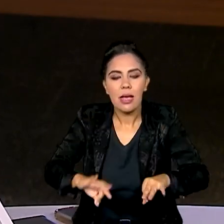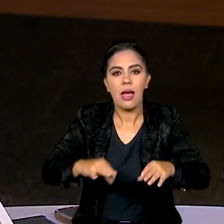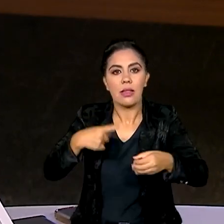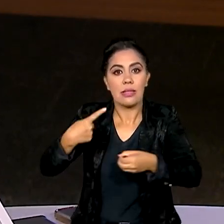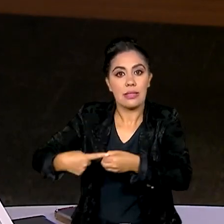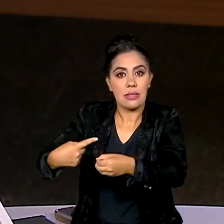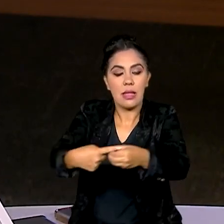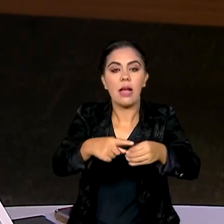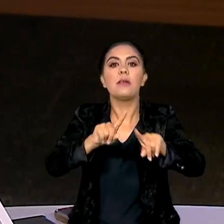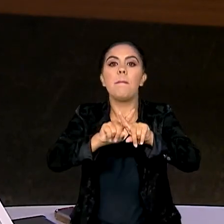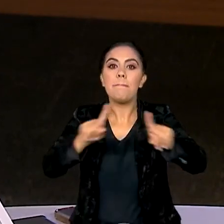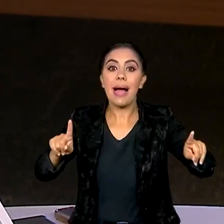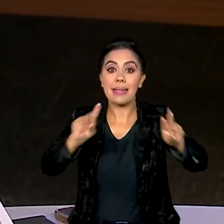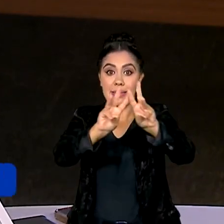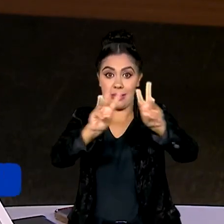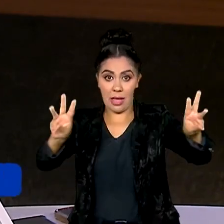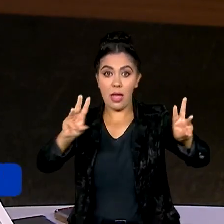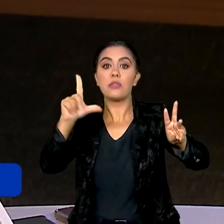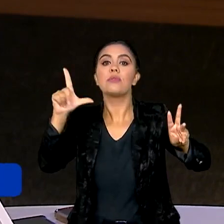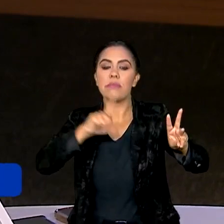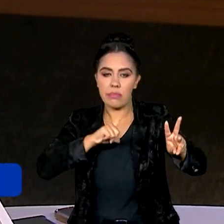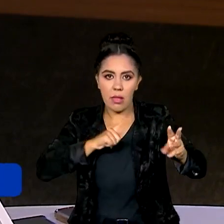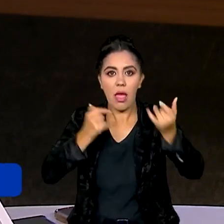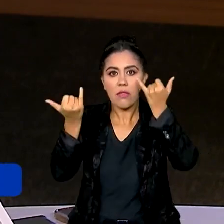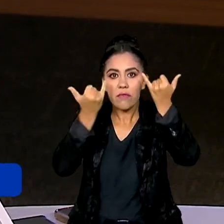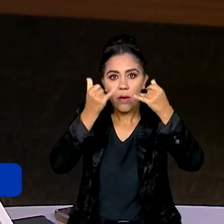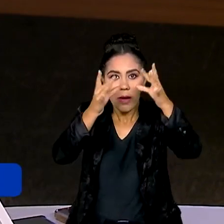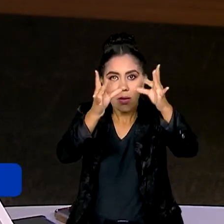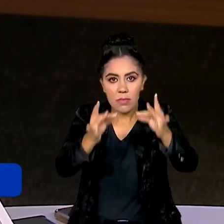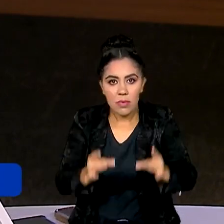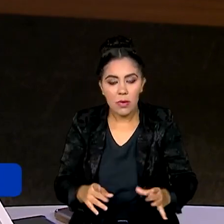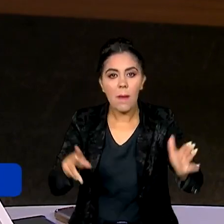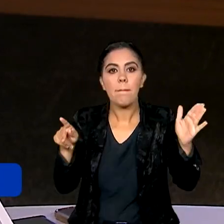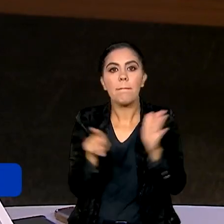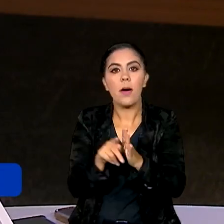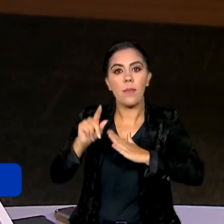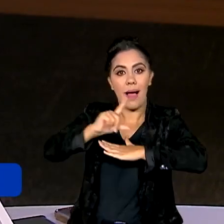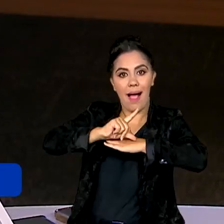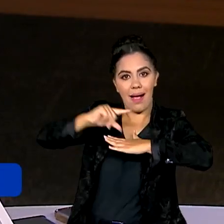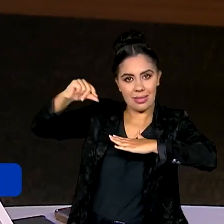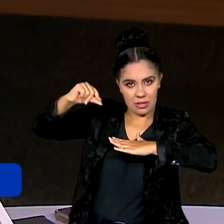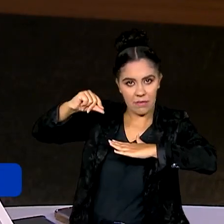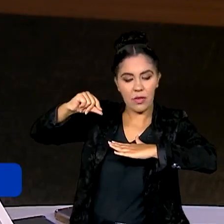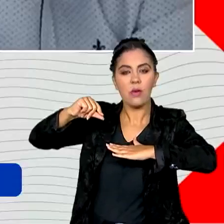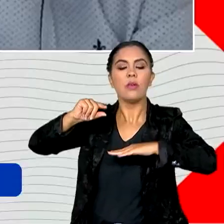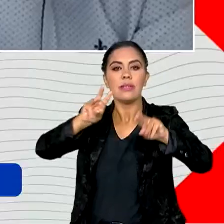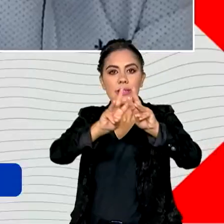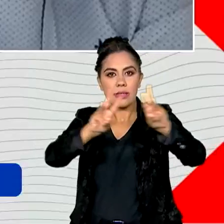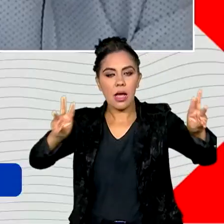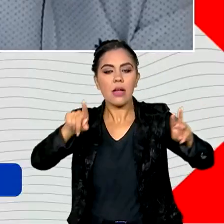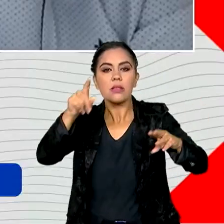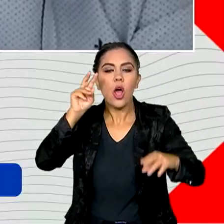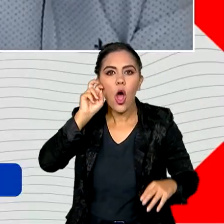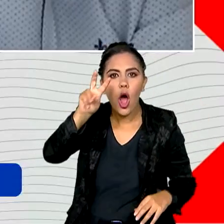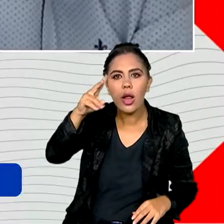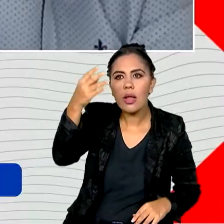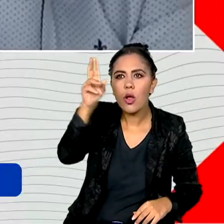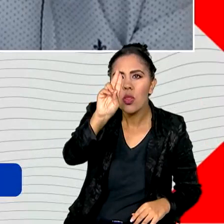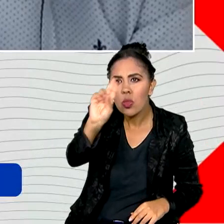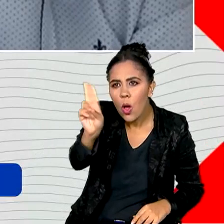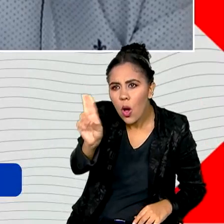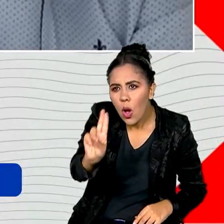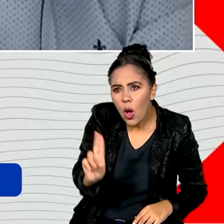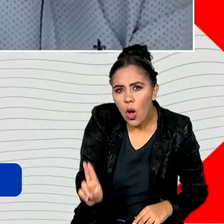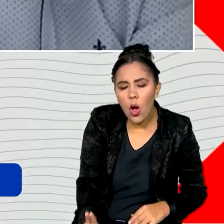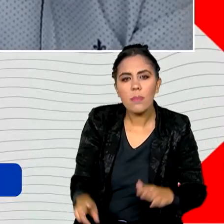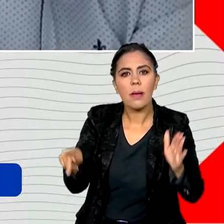no site, se você acessar o site aí do PAC, da Casa Civil, você já vai encontrar detalhado aí por cidade. Você, inclusive,